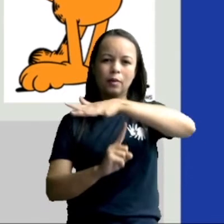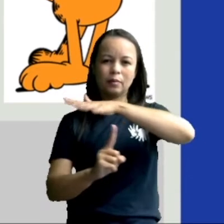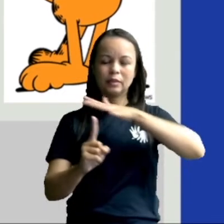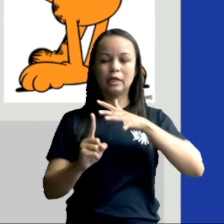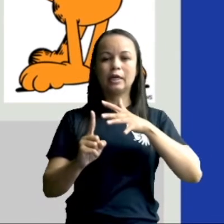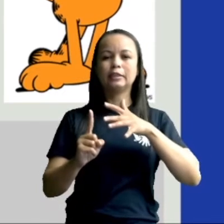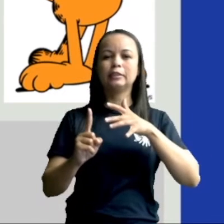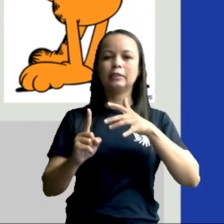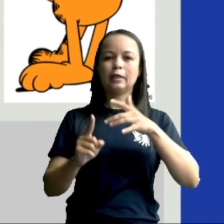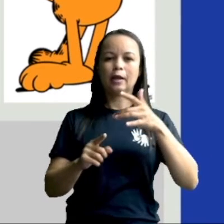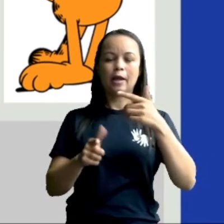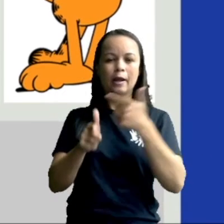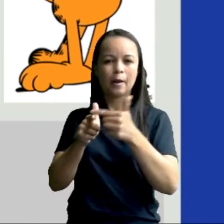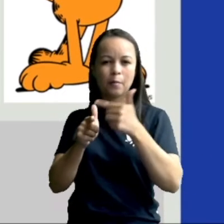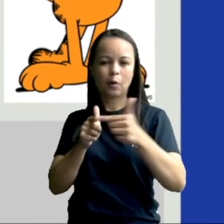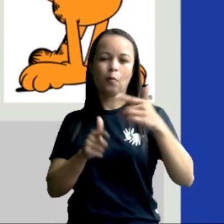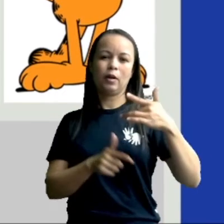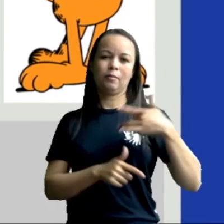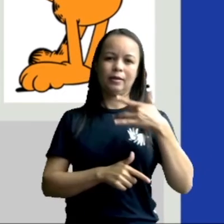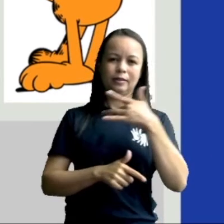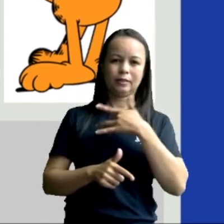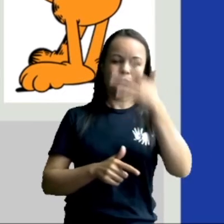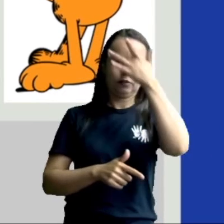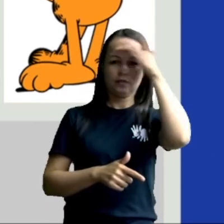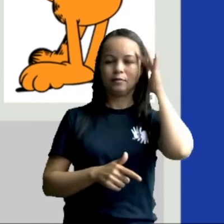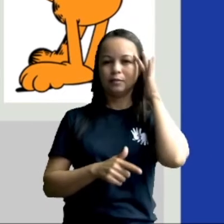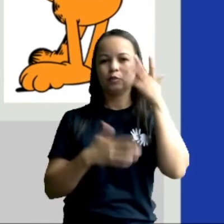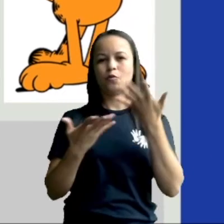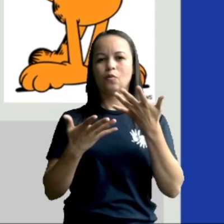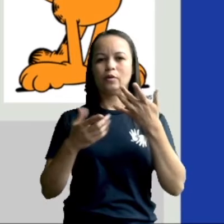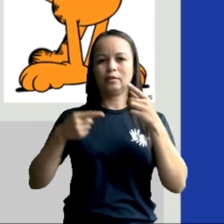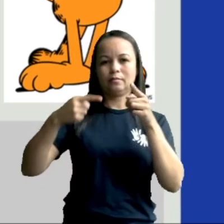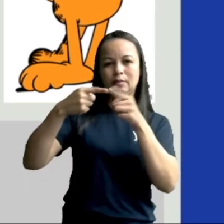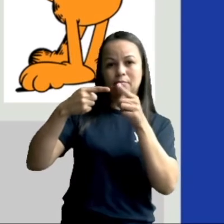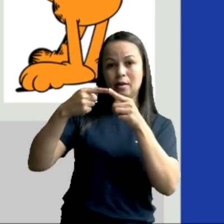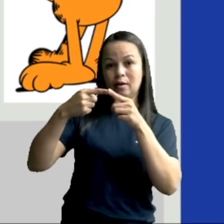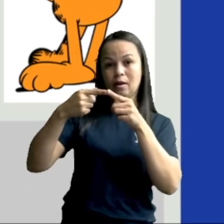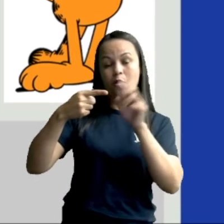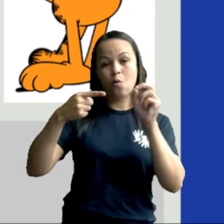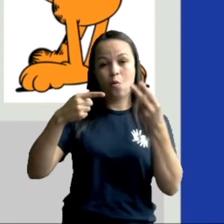das pessoas? Qual dessas imagens? A primeira ou a segunda?